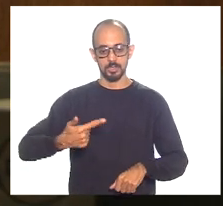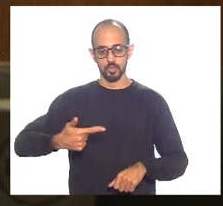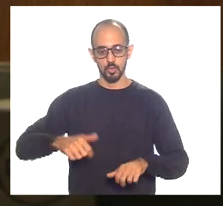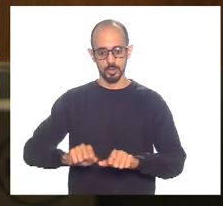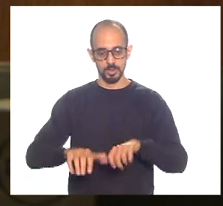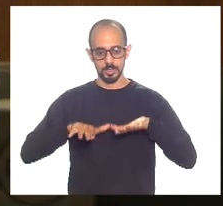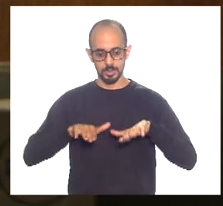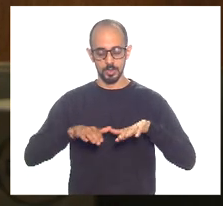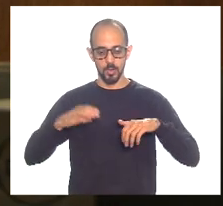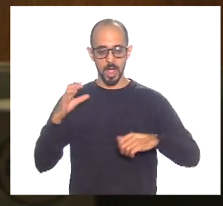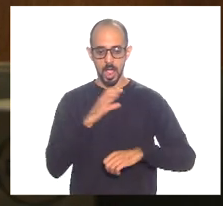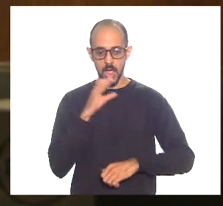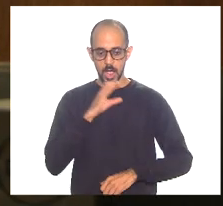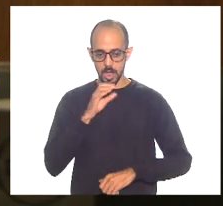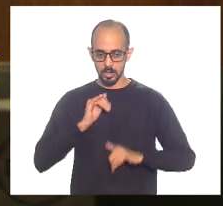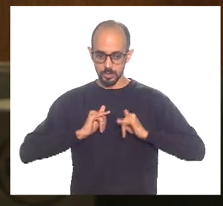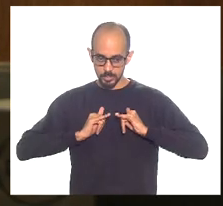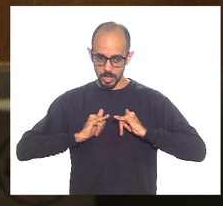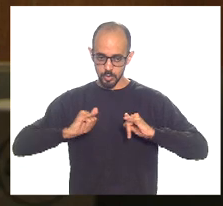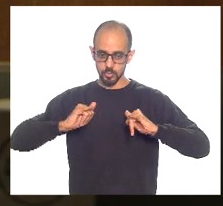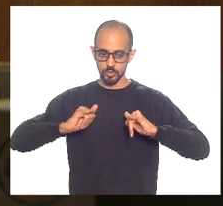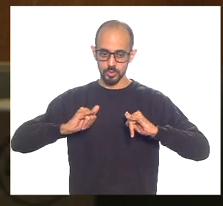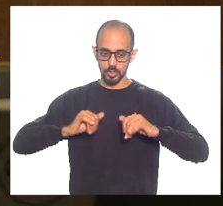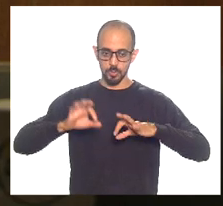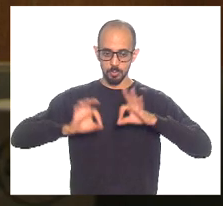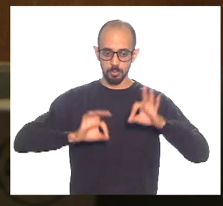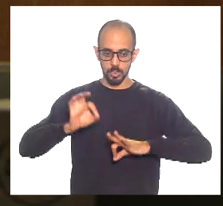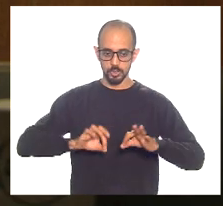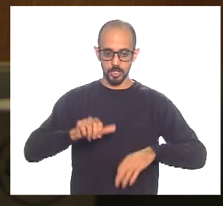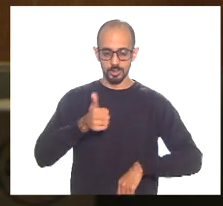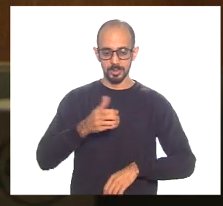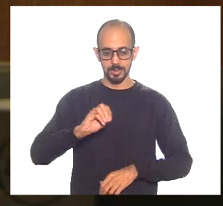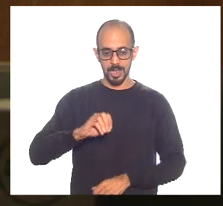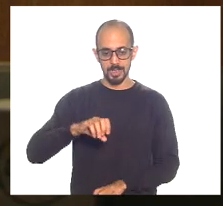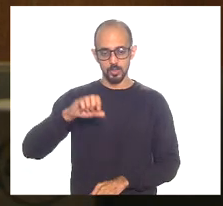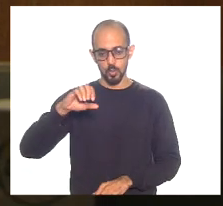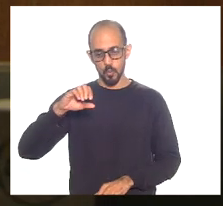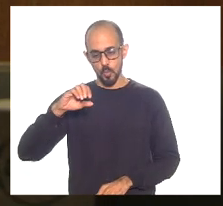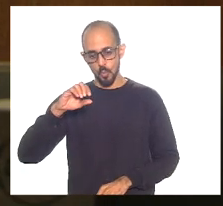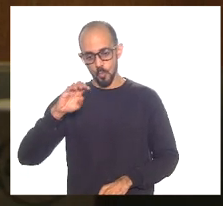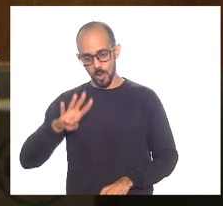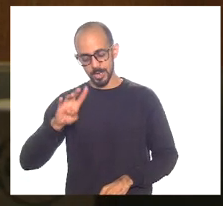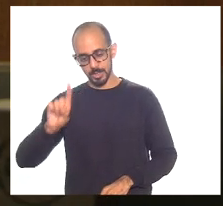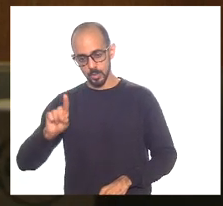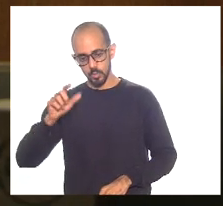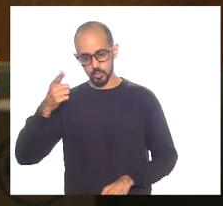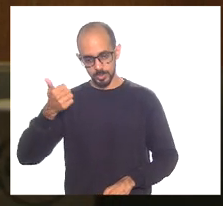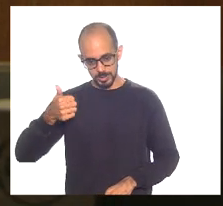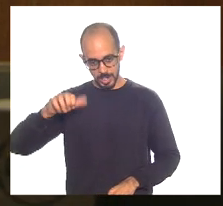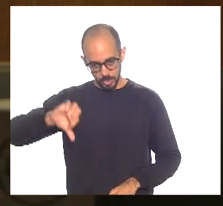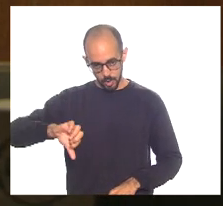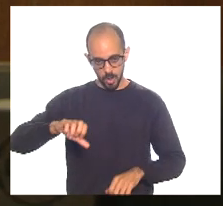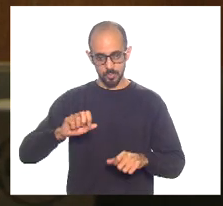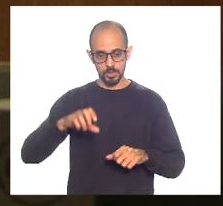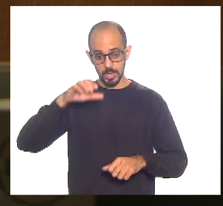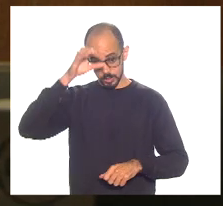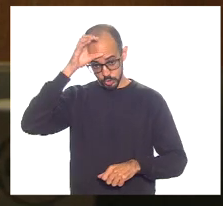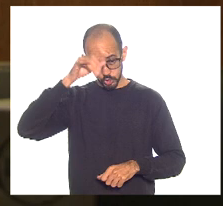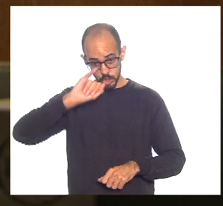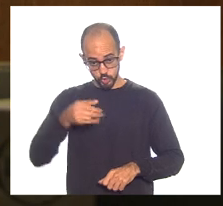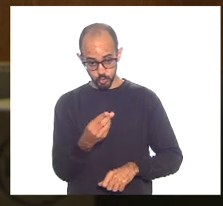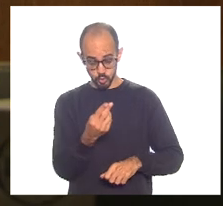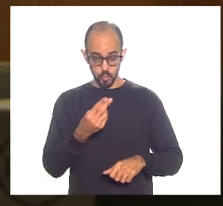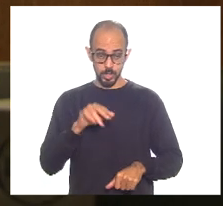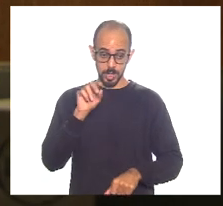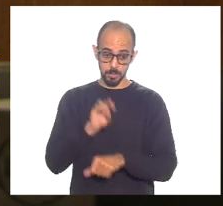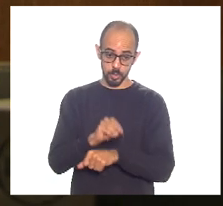anuncio em regime de urgência em votação e discussão única projeto de lei 1048-19 de autoria da deputada Tia Ju, que institui o Programa de Proteção a Crianças